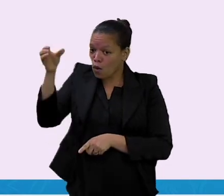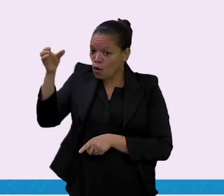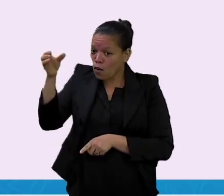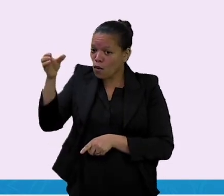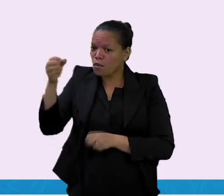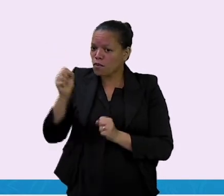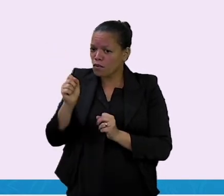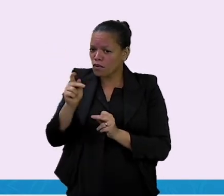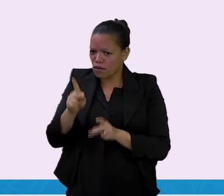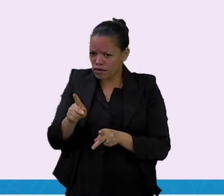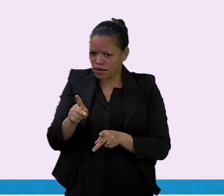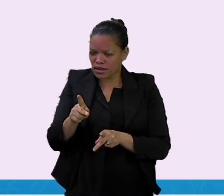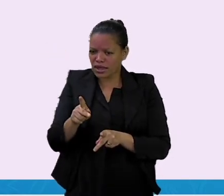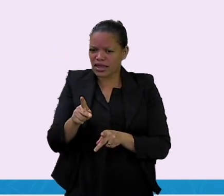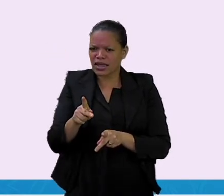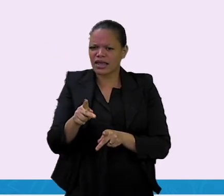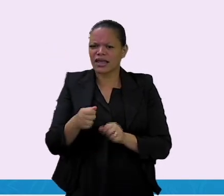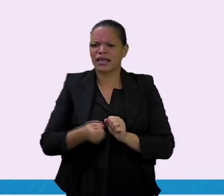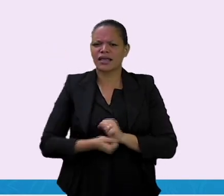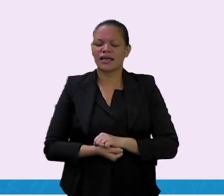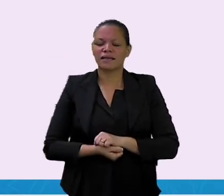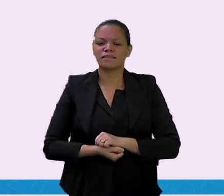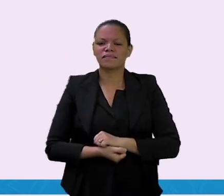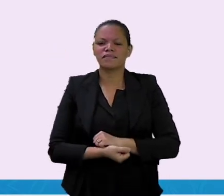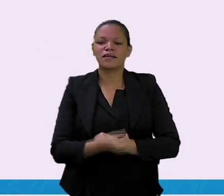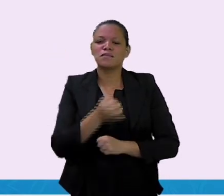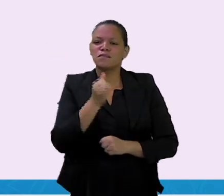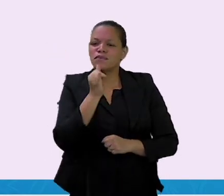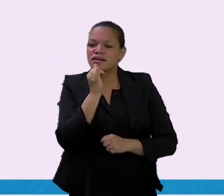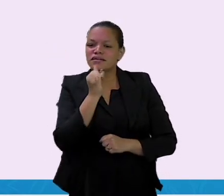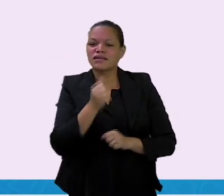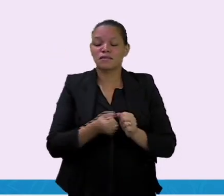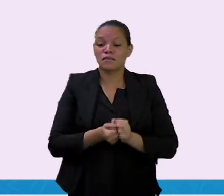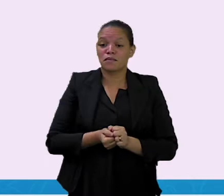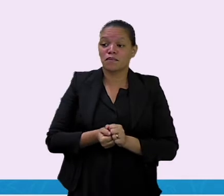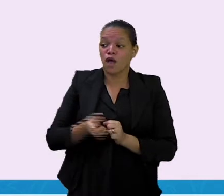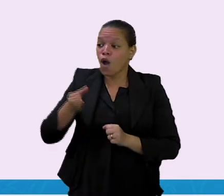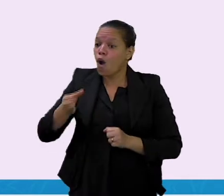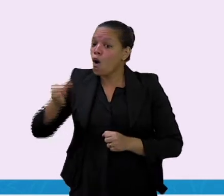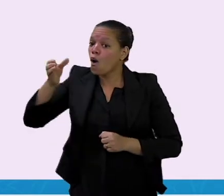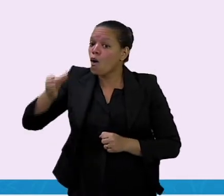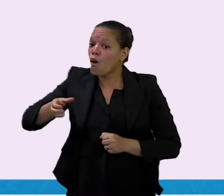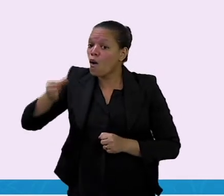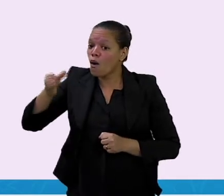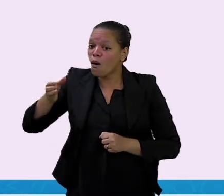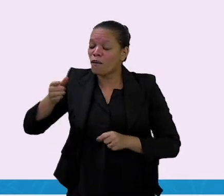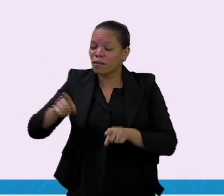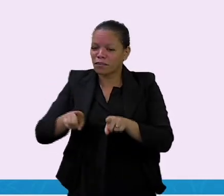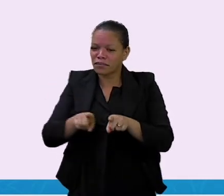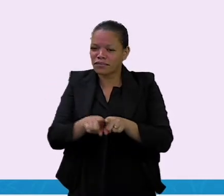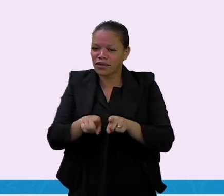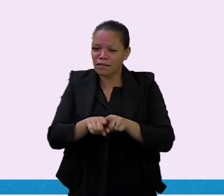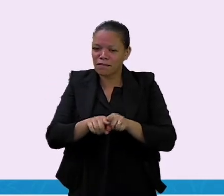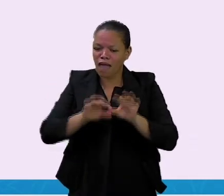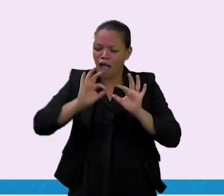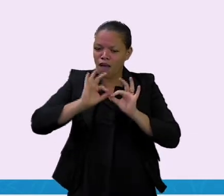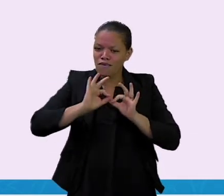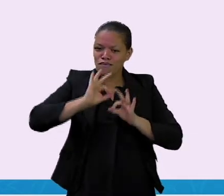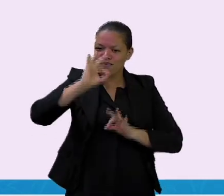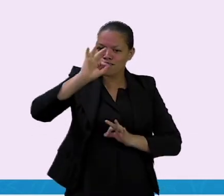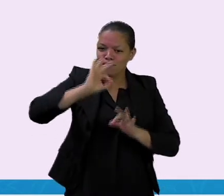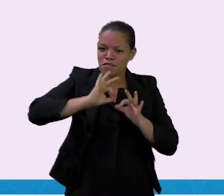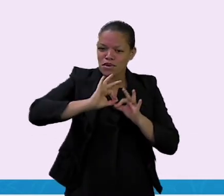eles utilizam um copo que é chamado copo medidor. Nós encontramos ele para comprar em mercearias,